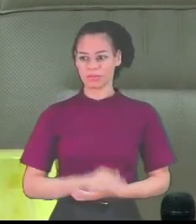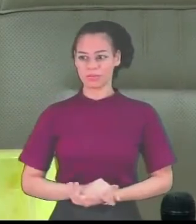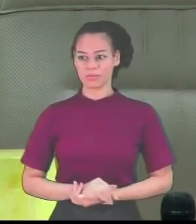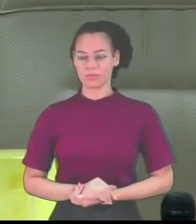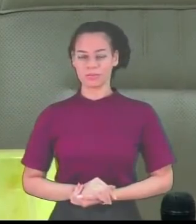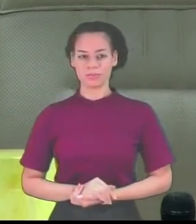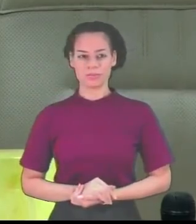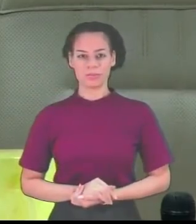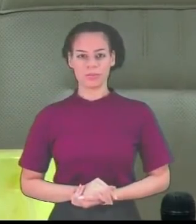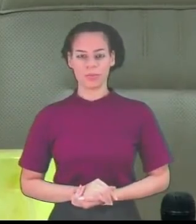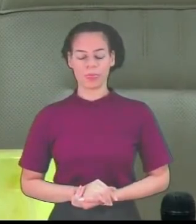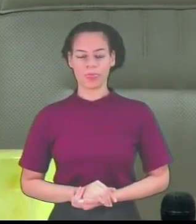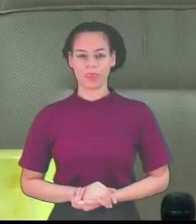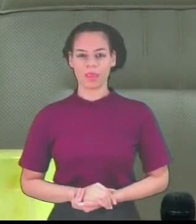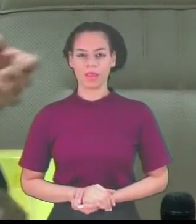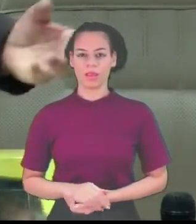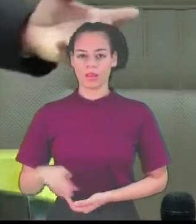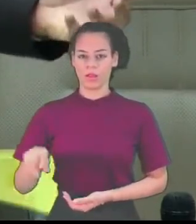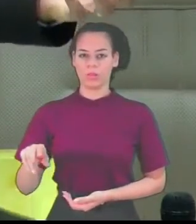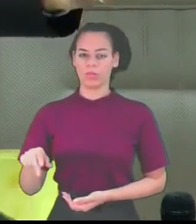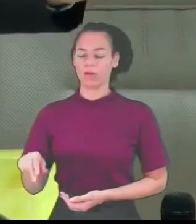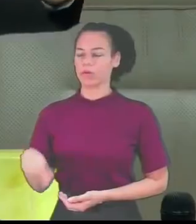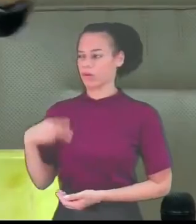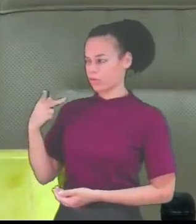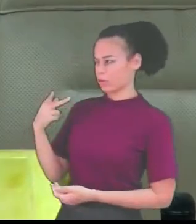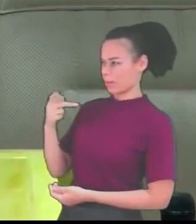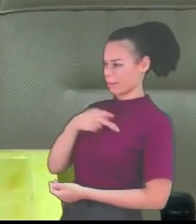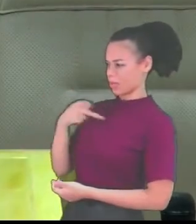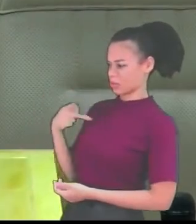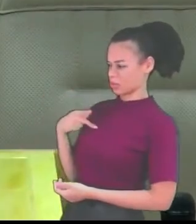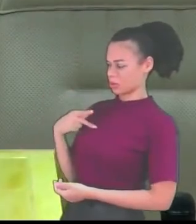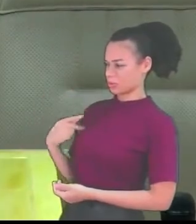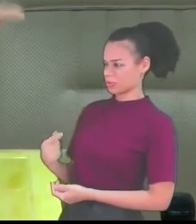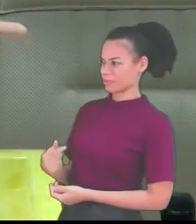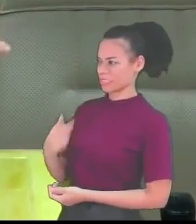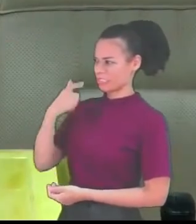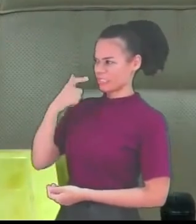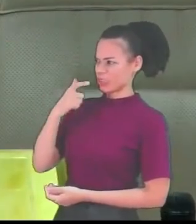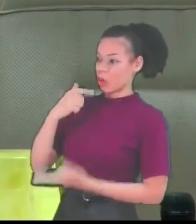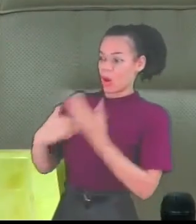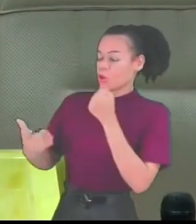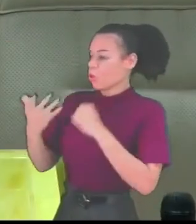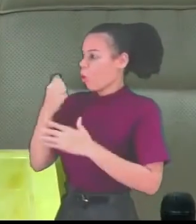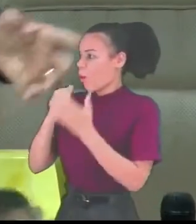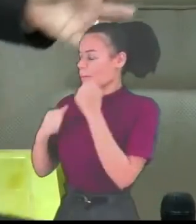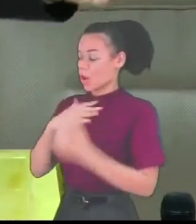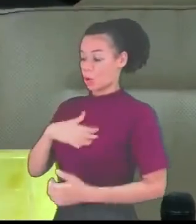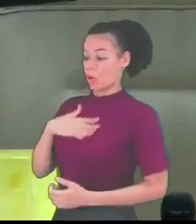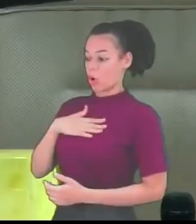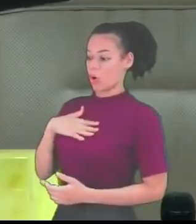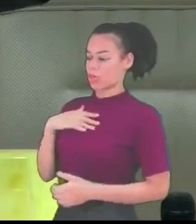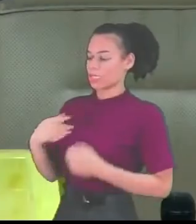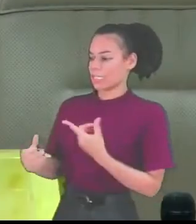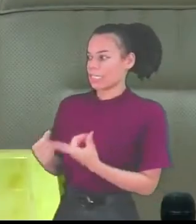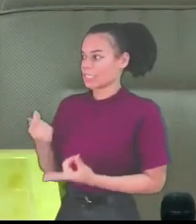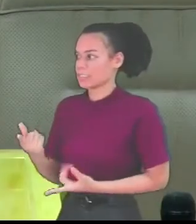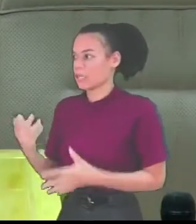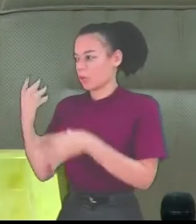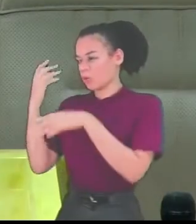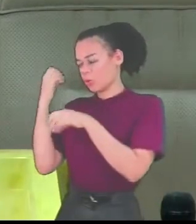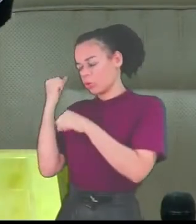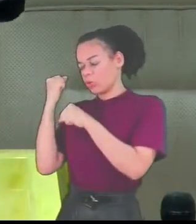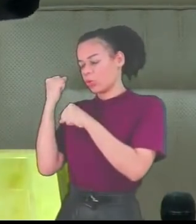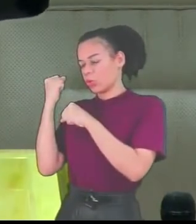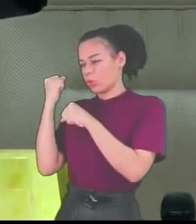o seu irmão que disse a minha uma vez pastor eu tô eu tô tão fascinado por comida que às vezes eu vou dormir